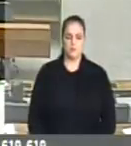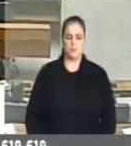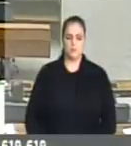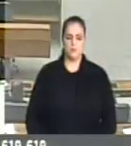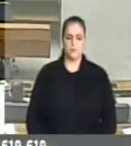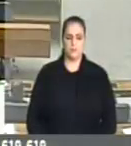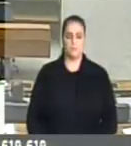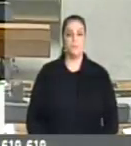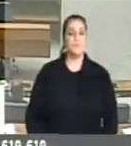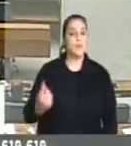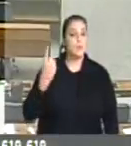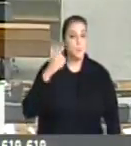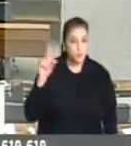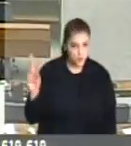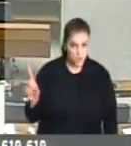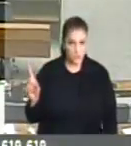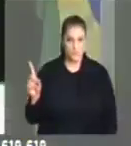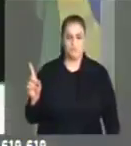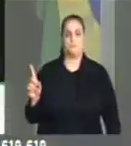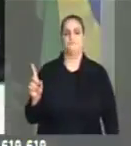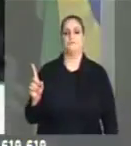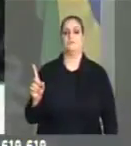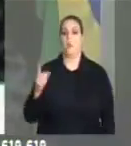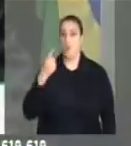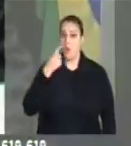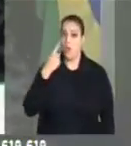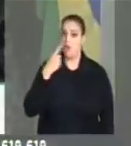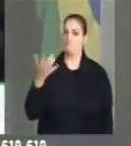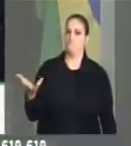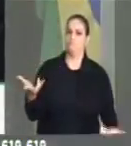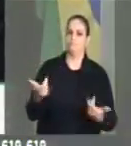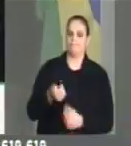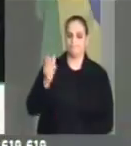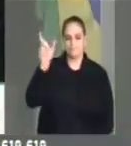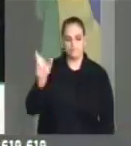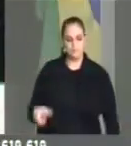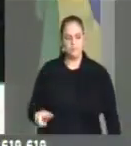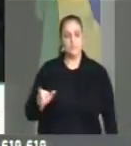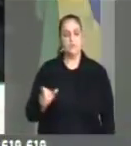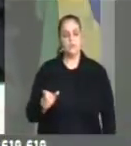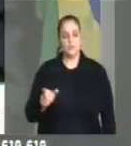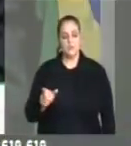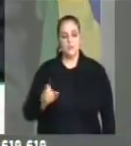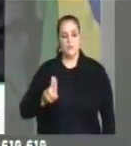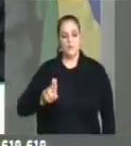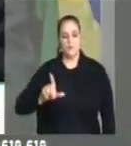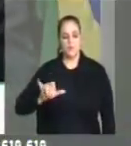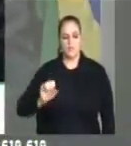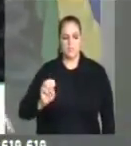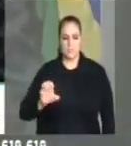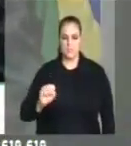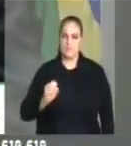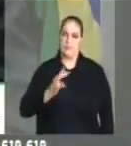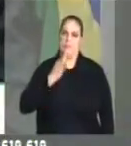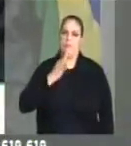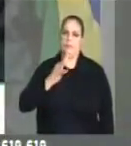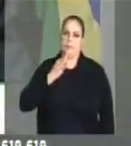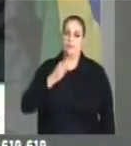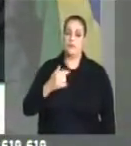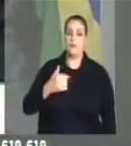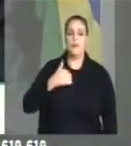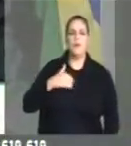Certa vez, vejam como ele era um homem formado. Eu converso com o doutor Ulisses